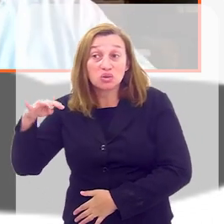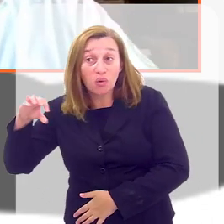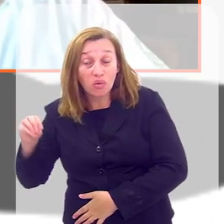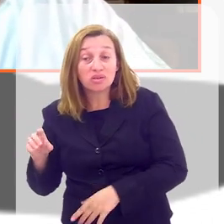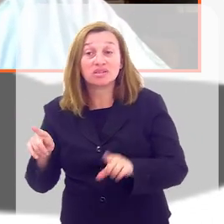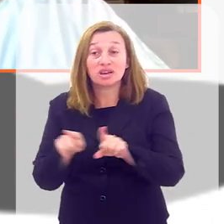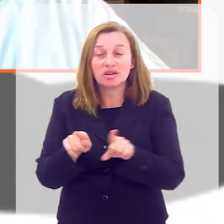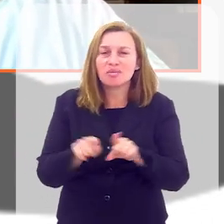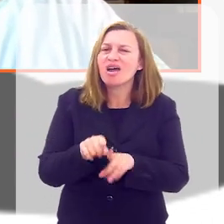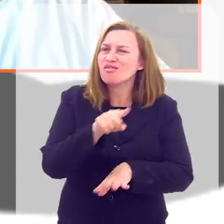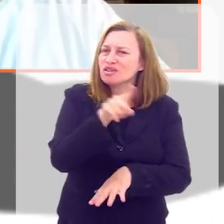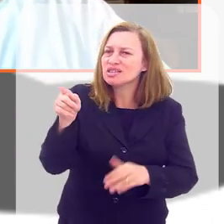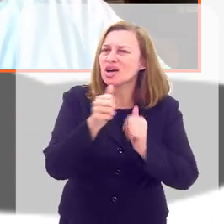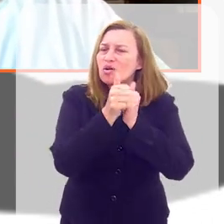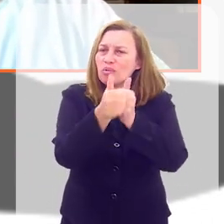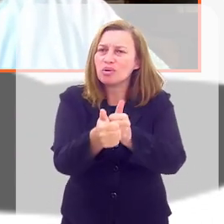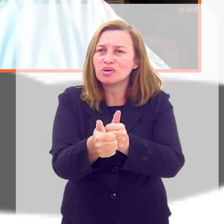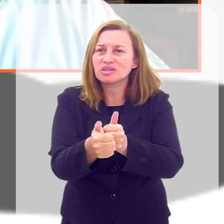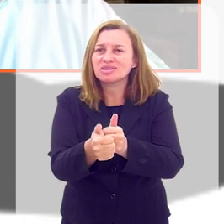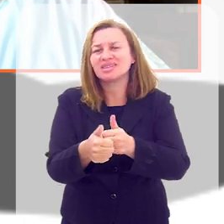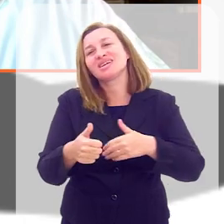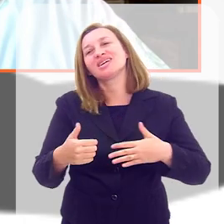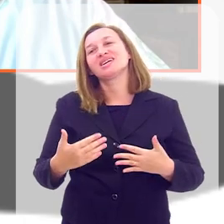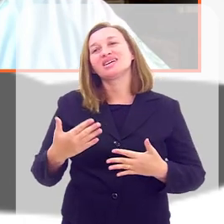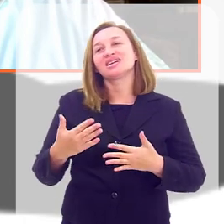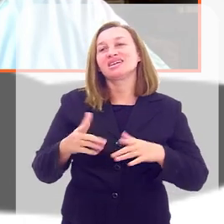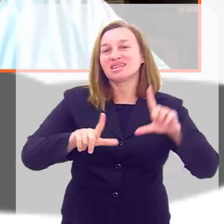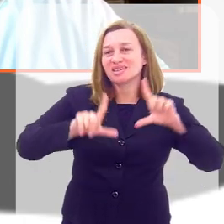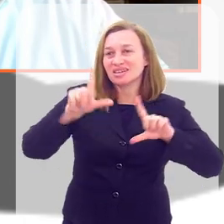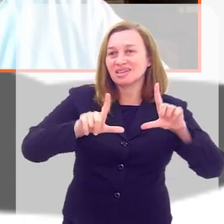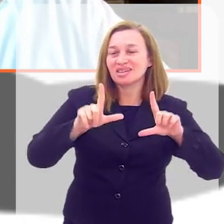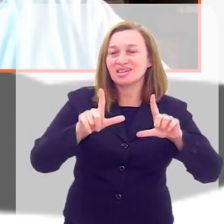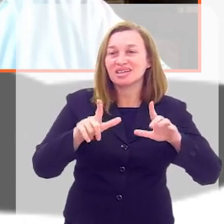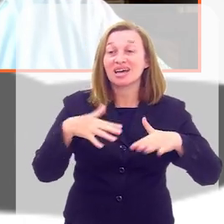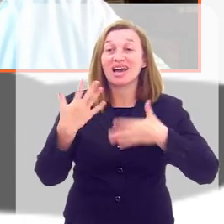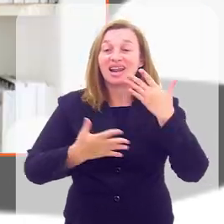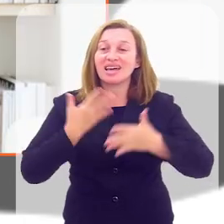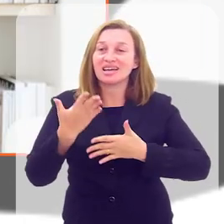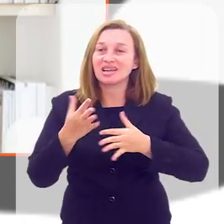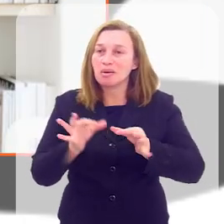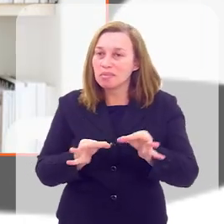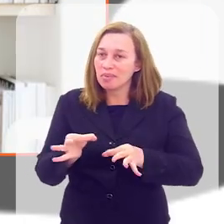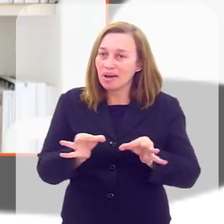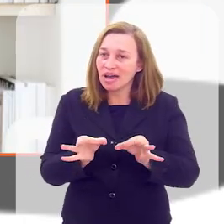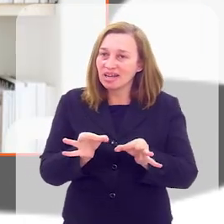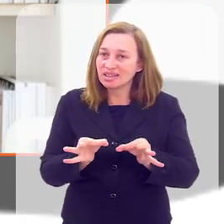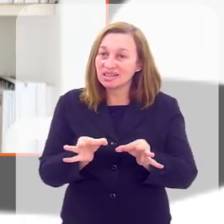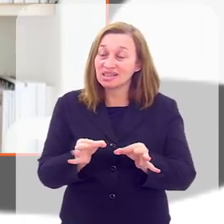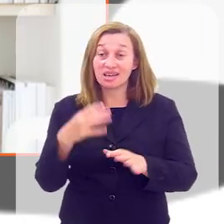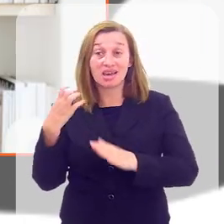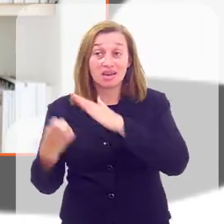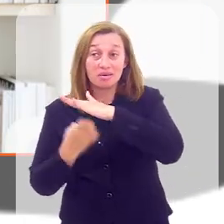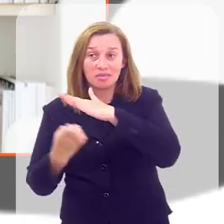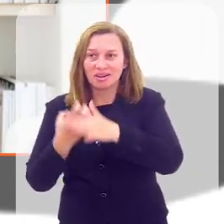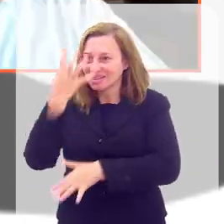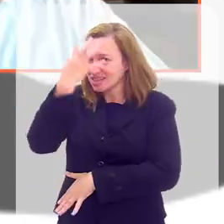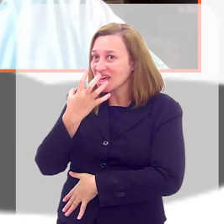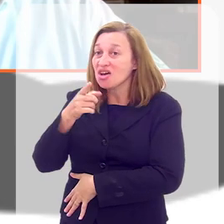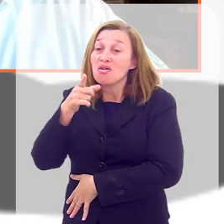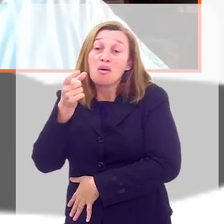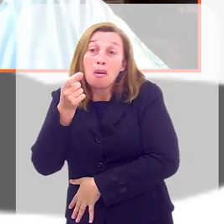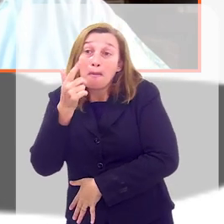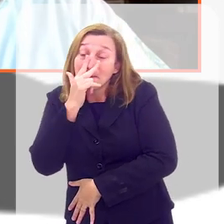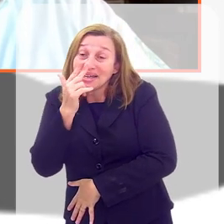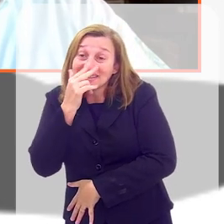Lopes do seu Antônio e agradecer a você que nos acompanhou nes tão agradável programa olha remontando aqui essa